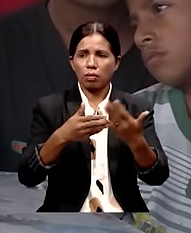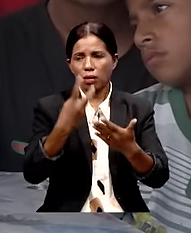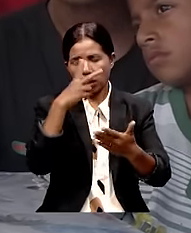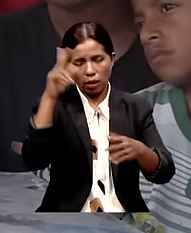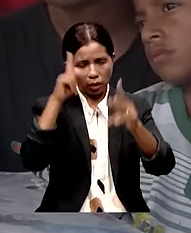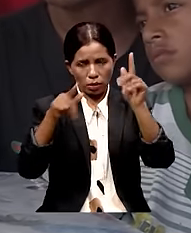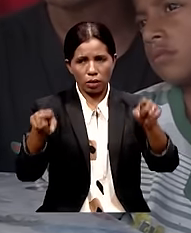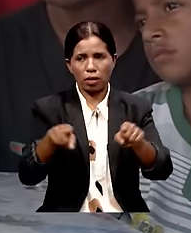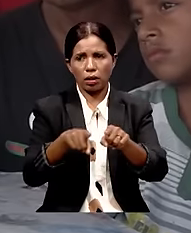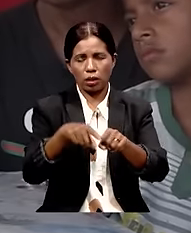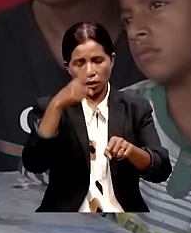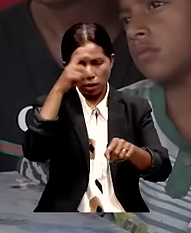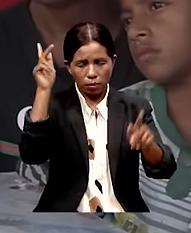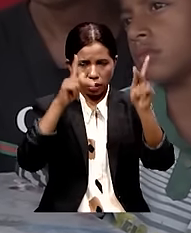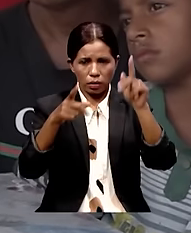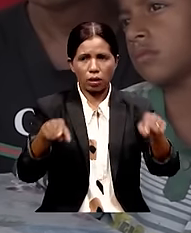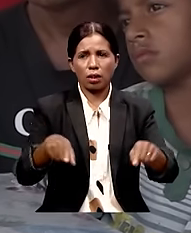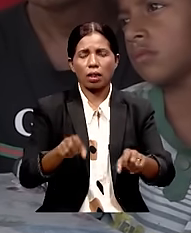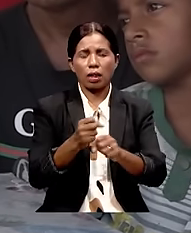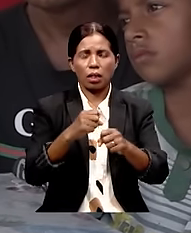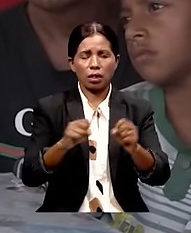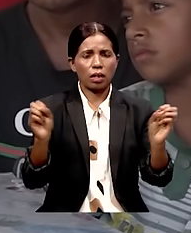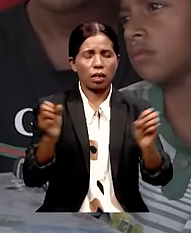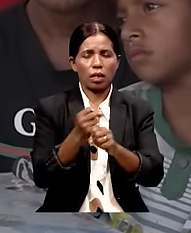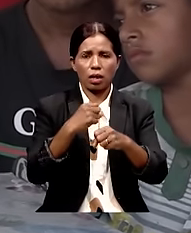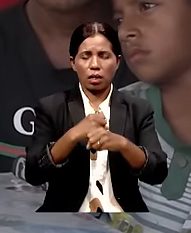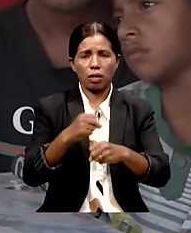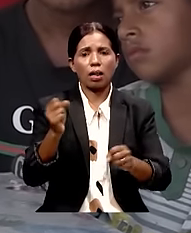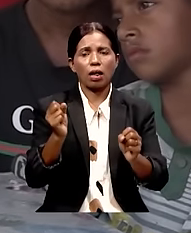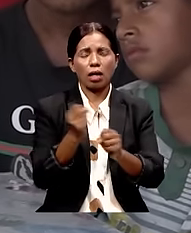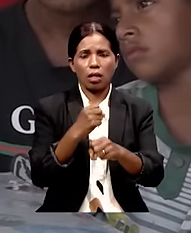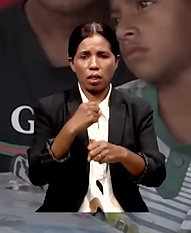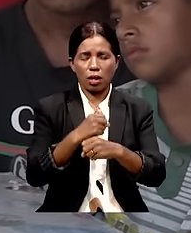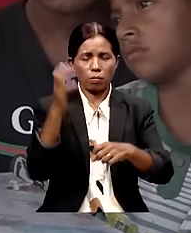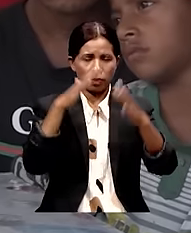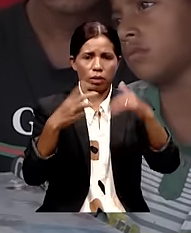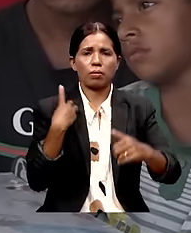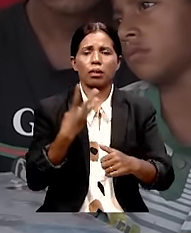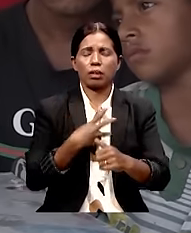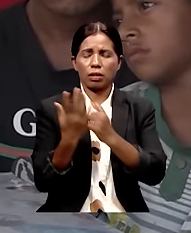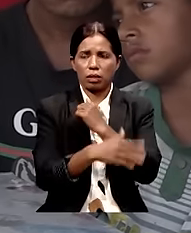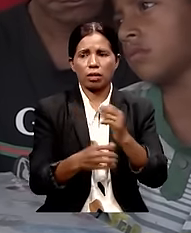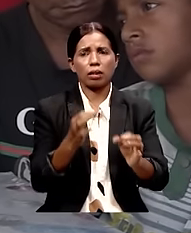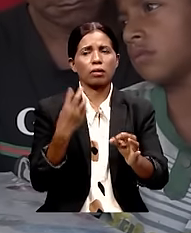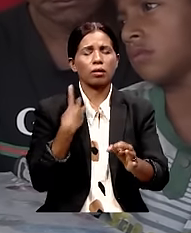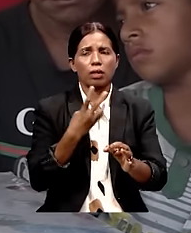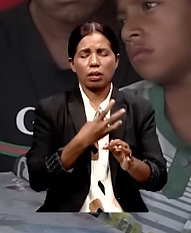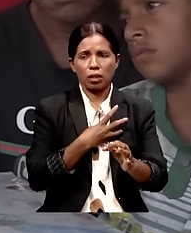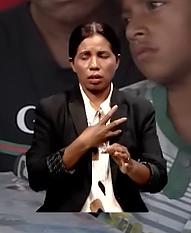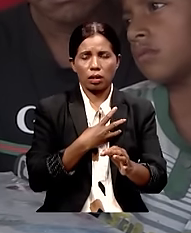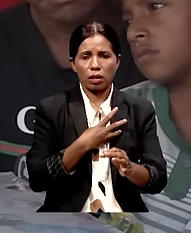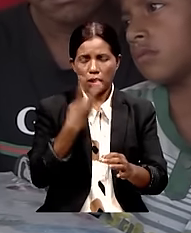ne tamba kasu sirane hare kriya instabilidade itene railara quando itene autoridade sir la hare kasu siransa